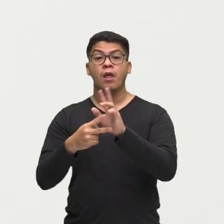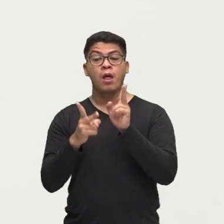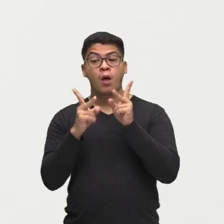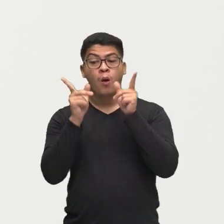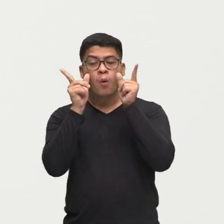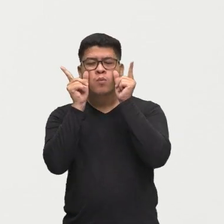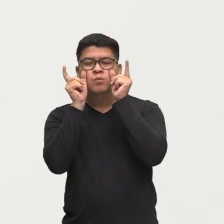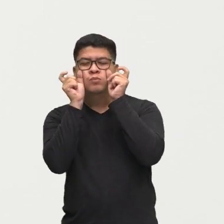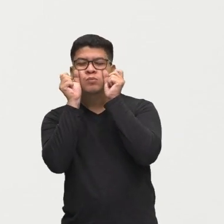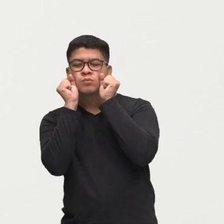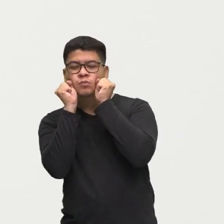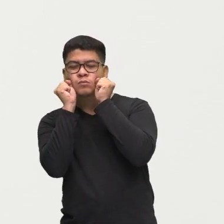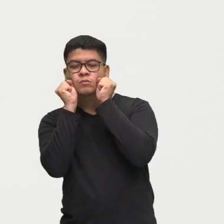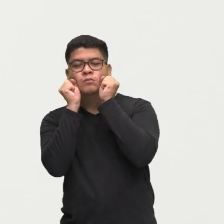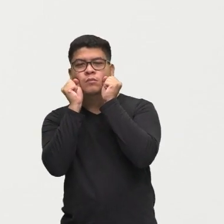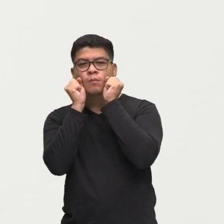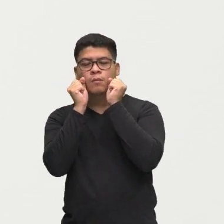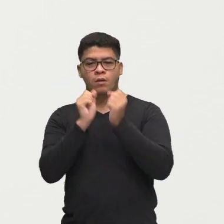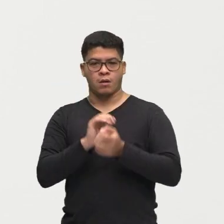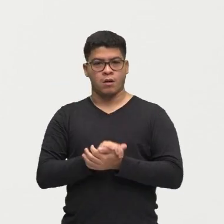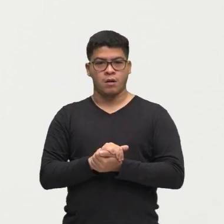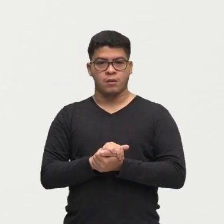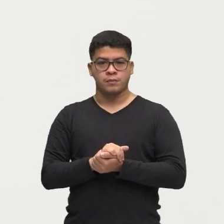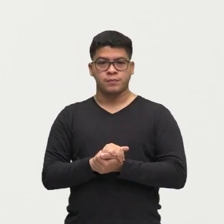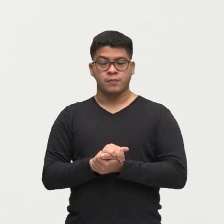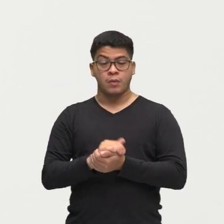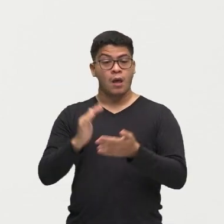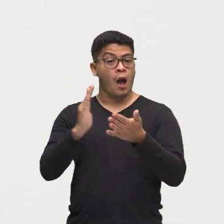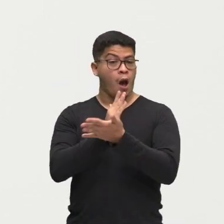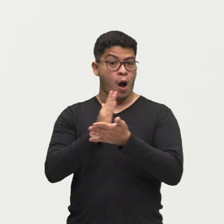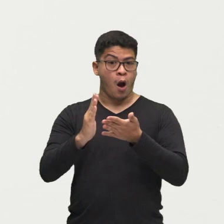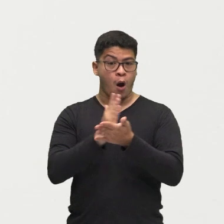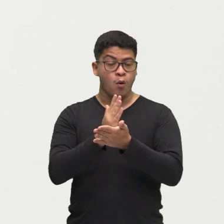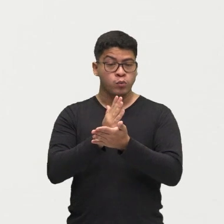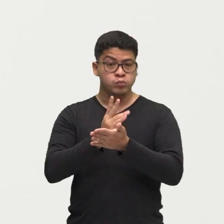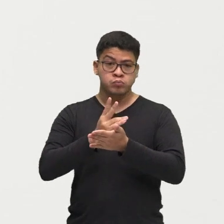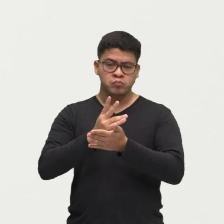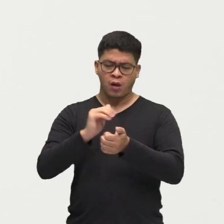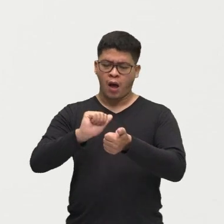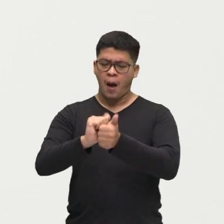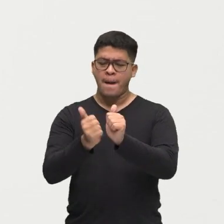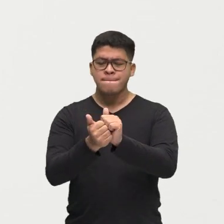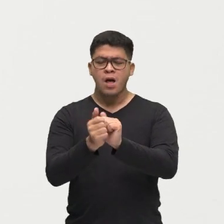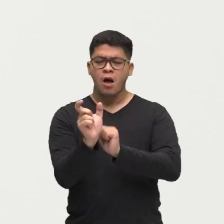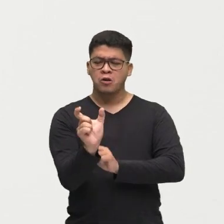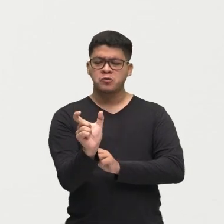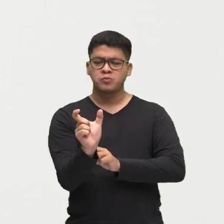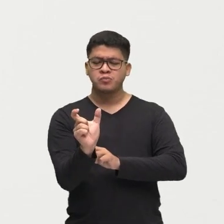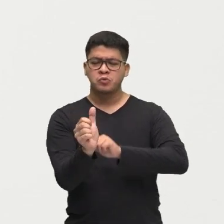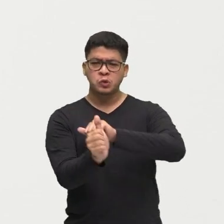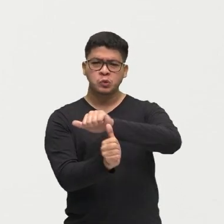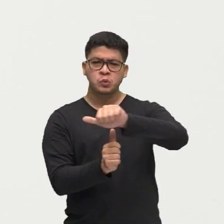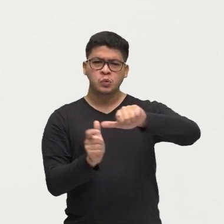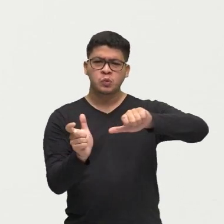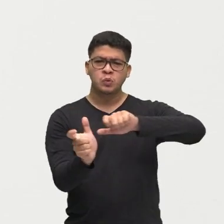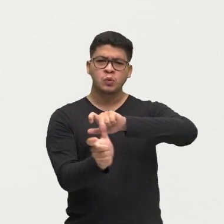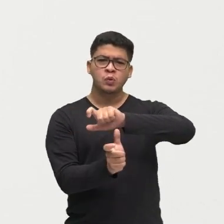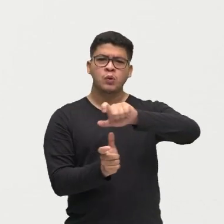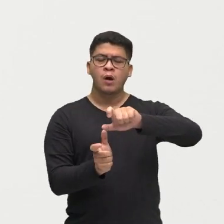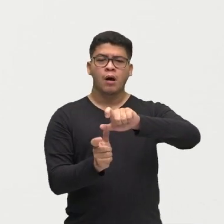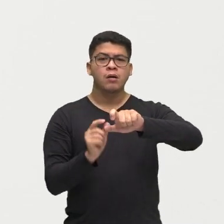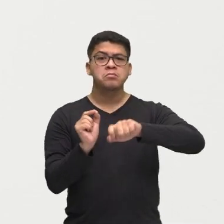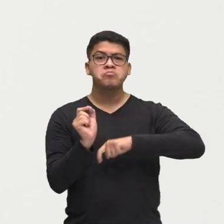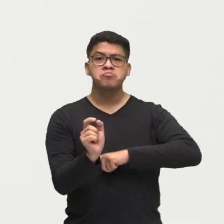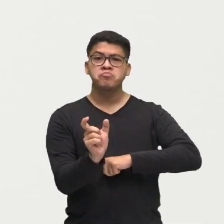no final, to sleeps. Letra D tem sleeps, letra E sleeping. E